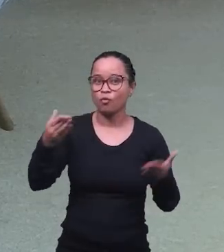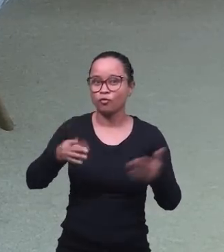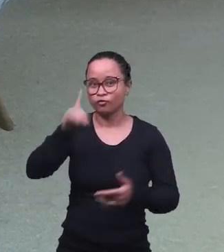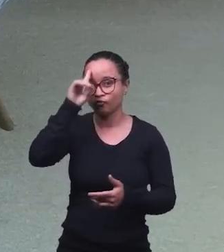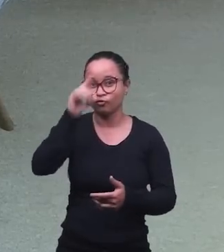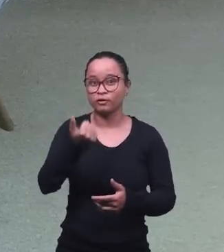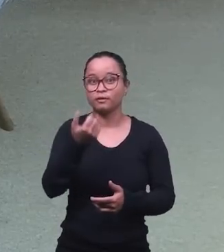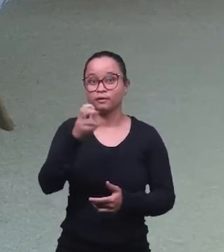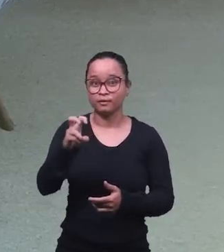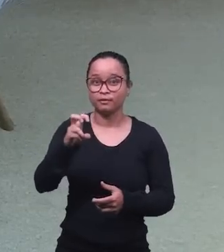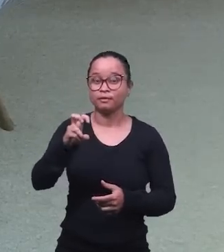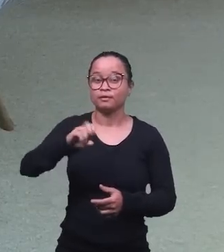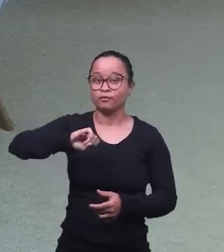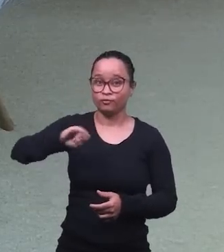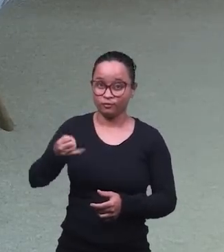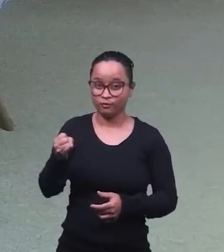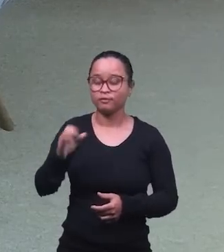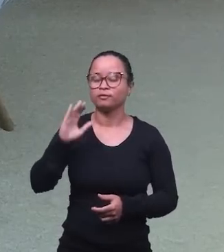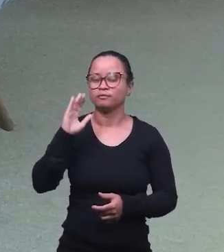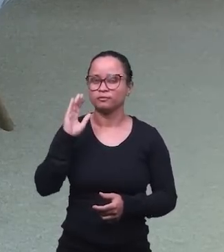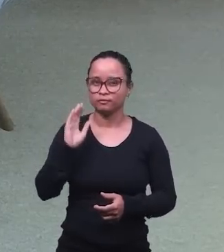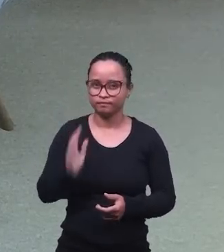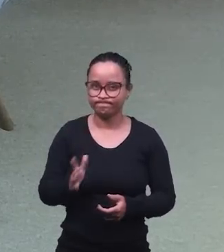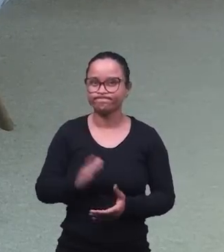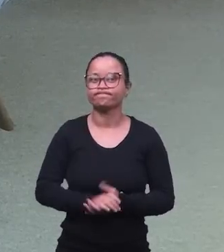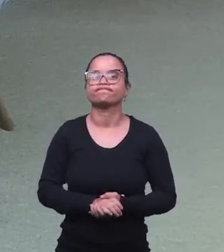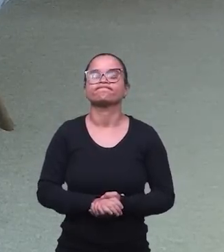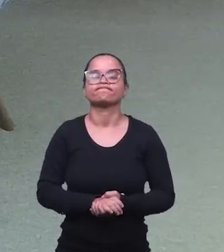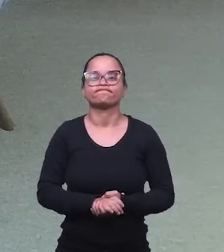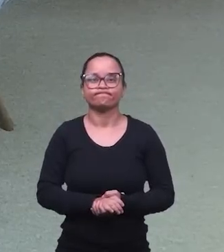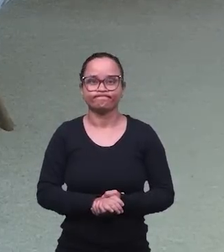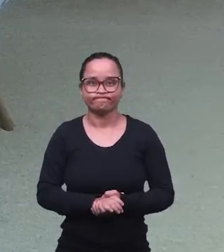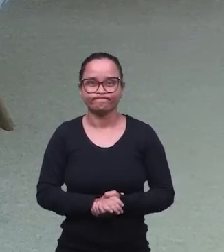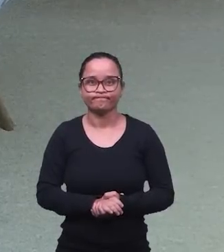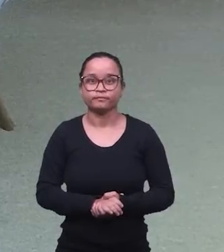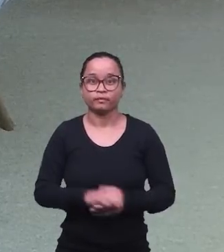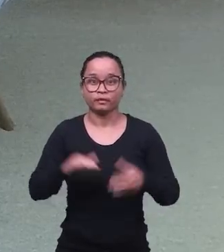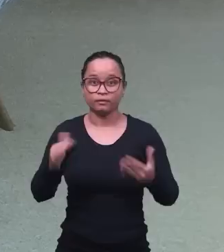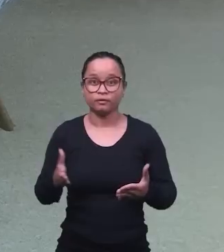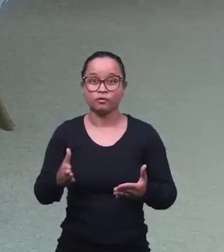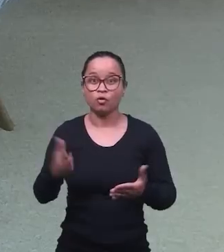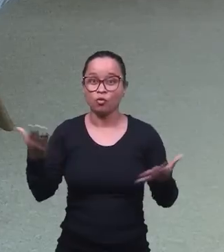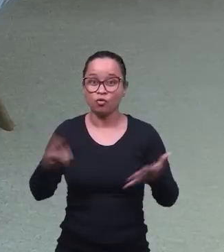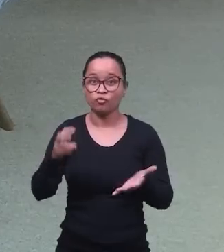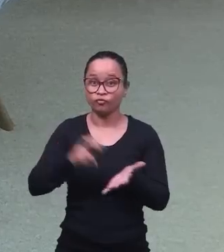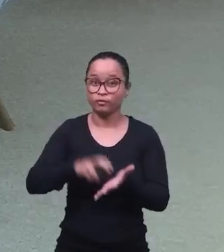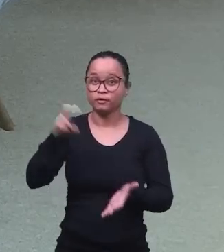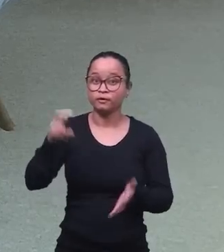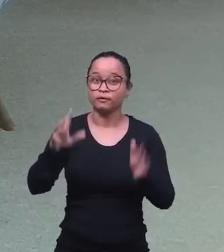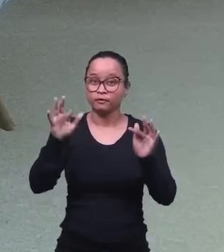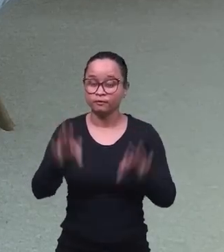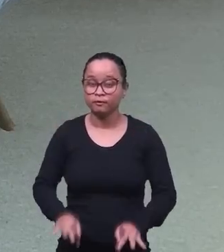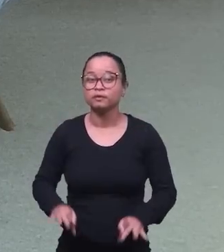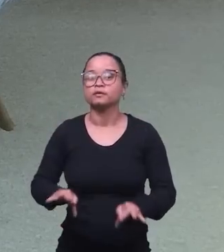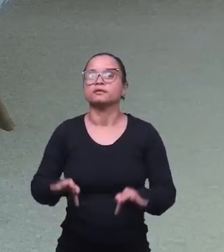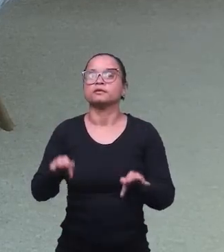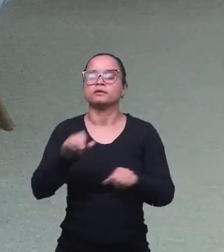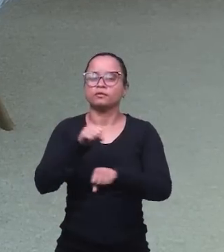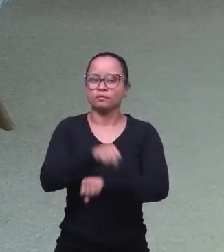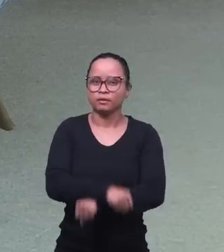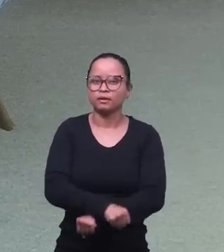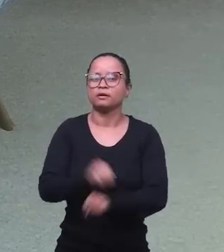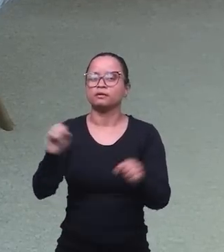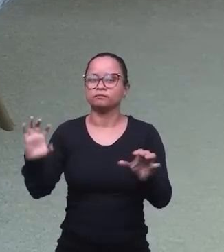15 de janeiro. Sim, já estamos na metade do mês. Terminamos hoje pela manhã o seminário Unidos em Família, mais uma vez uma